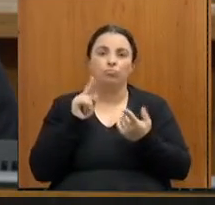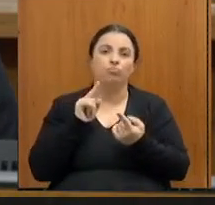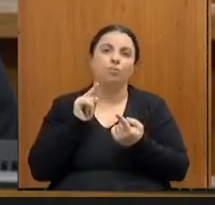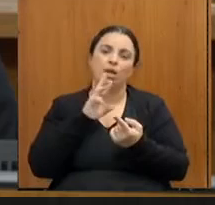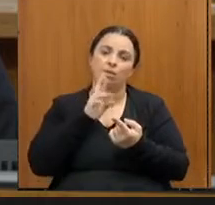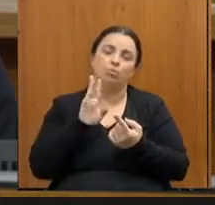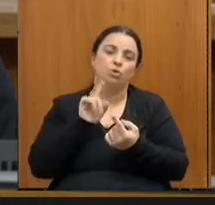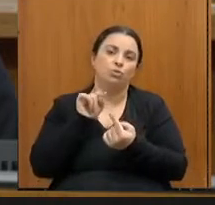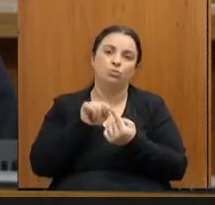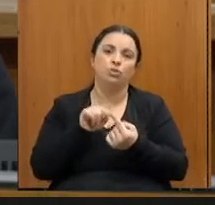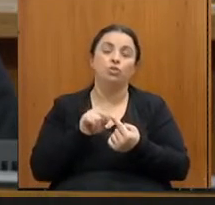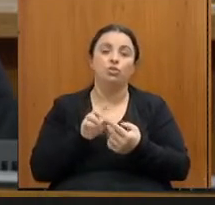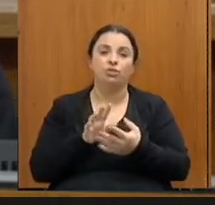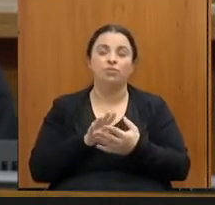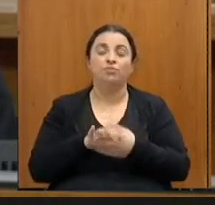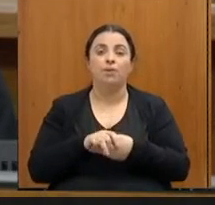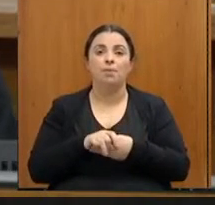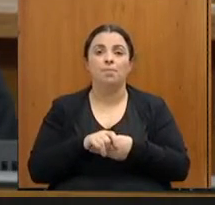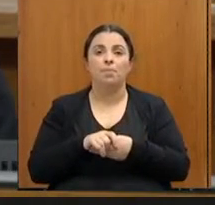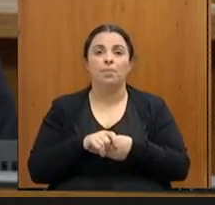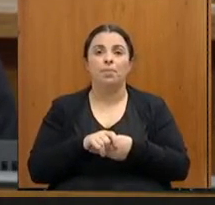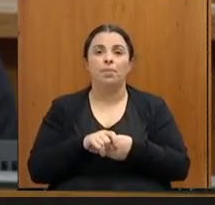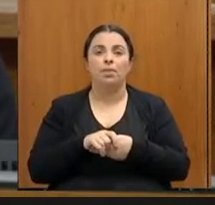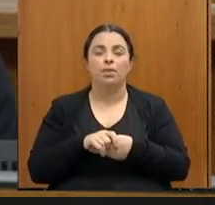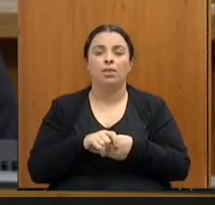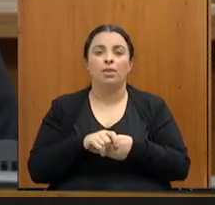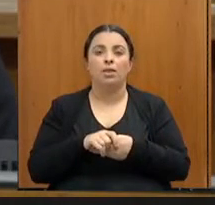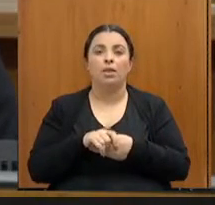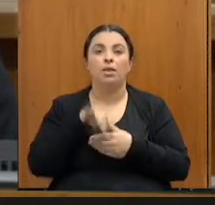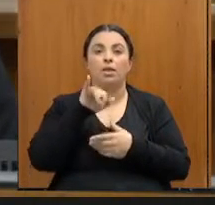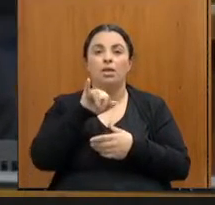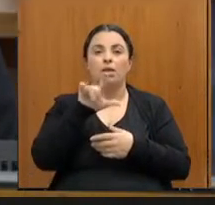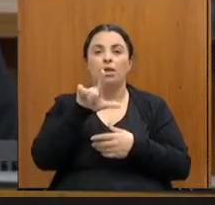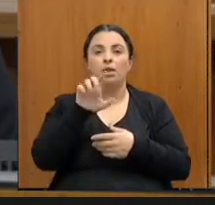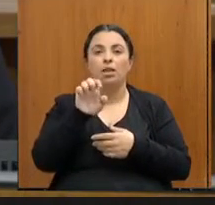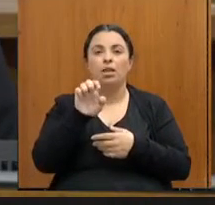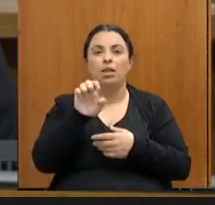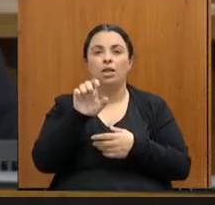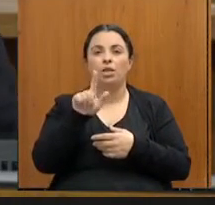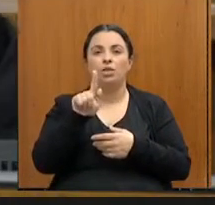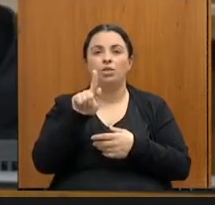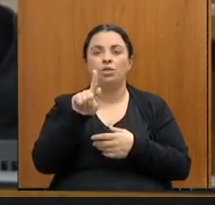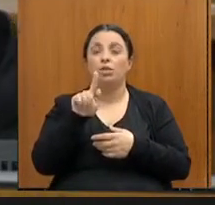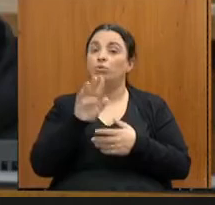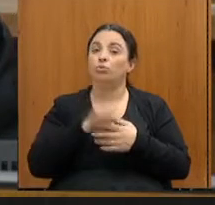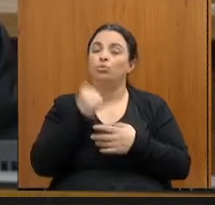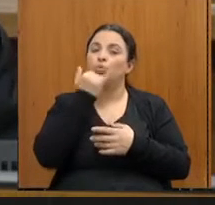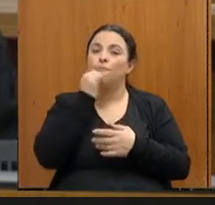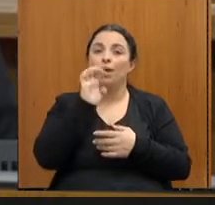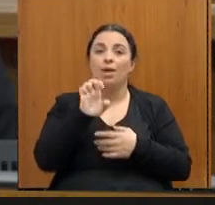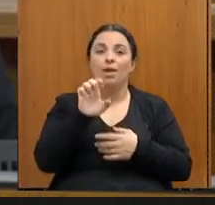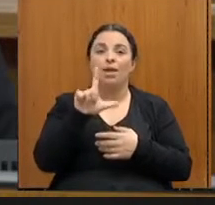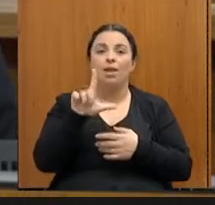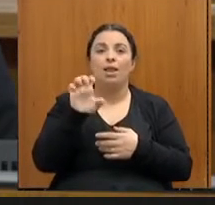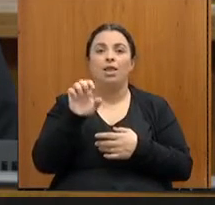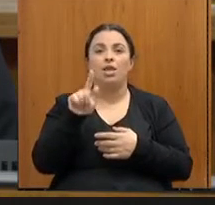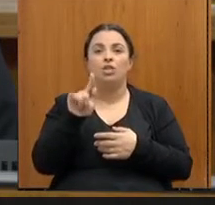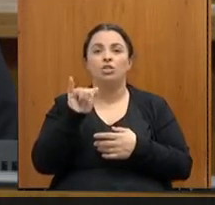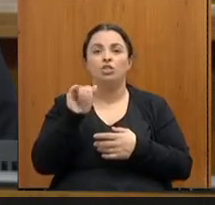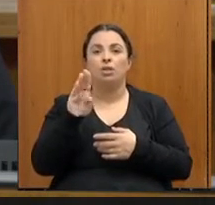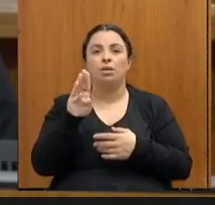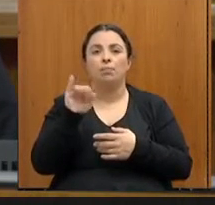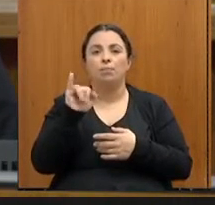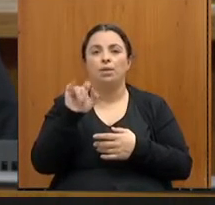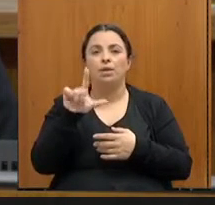objetivo né inexigibilidade é prevista em lei né Nós temos